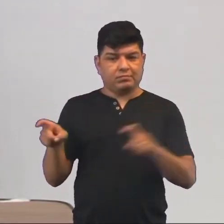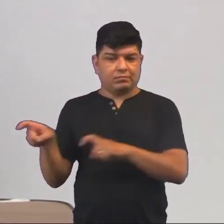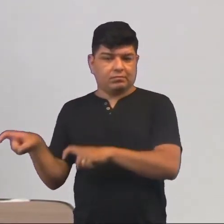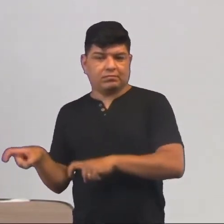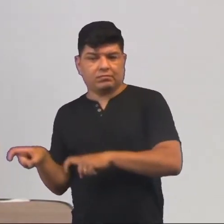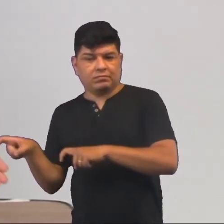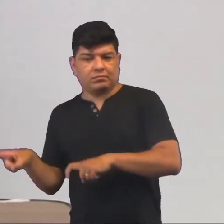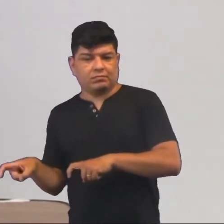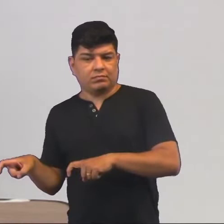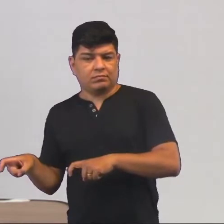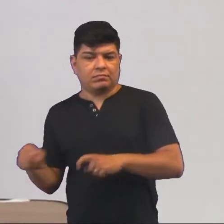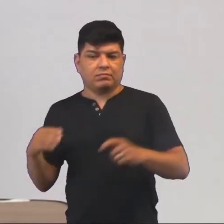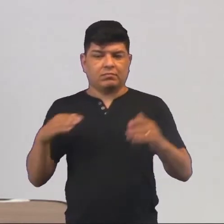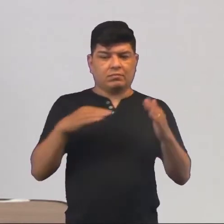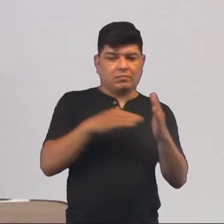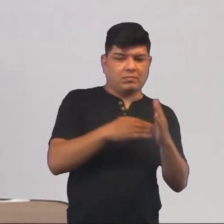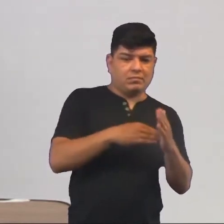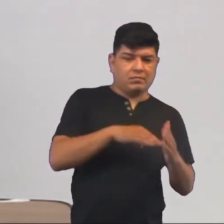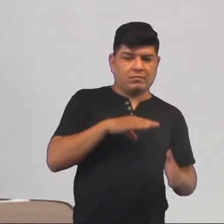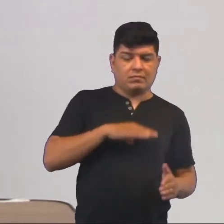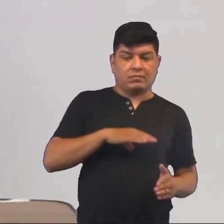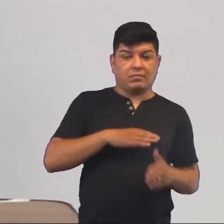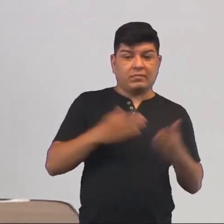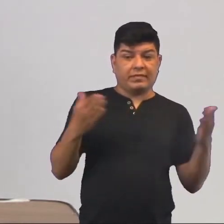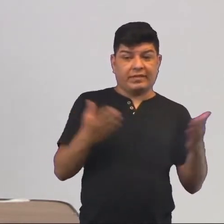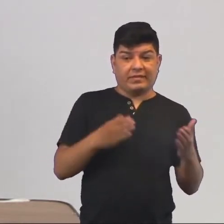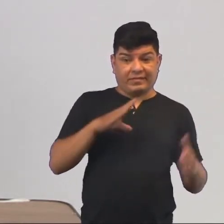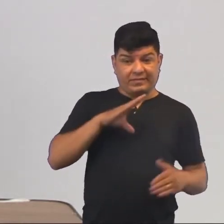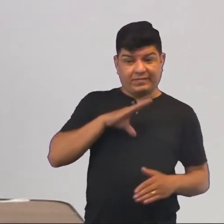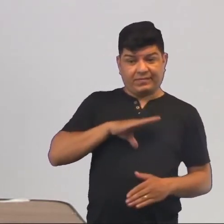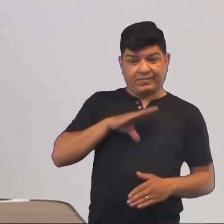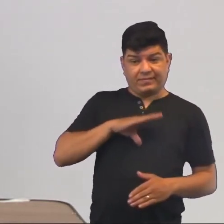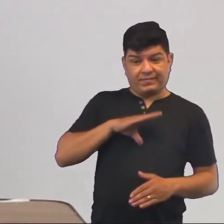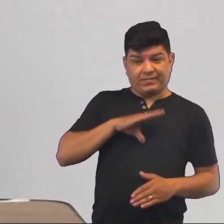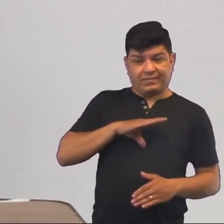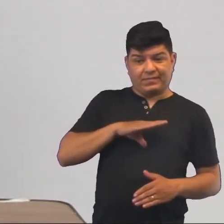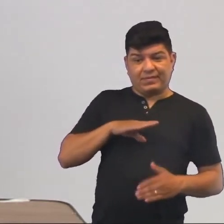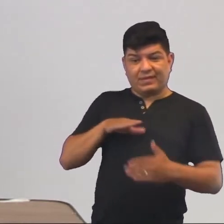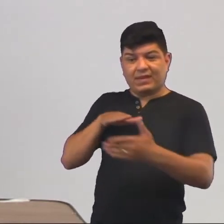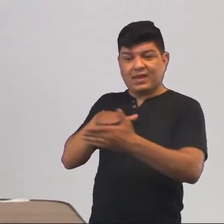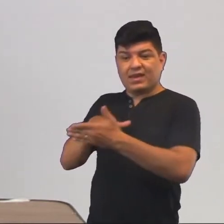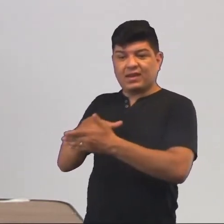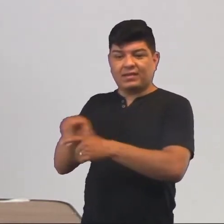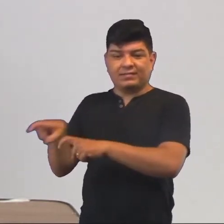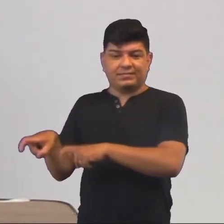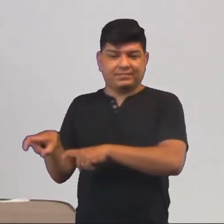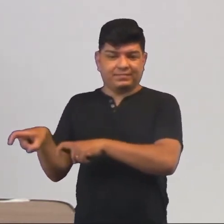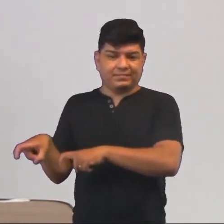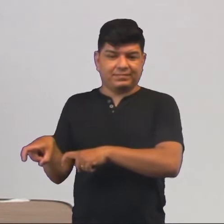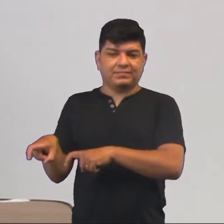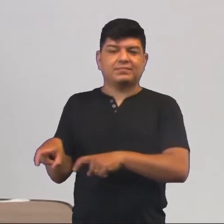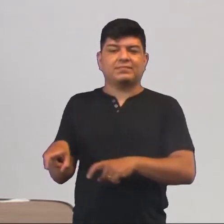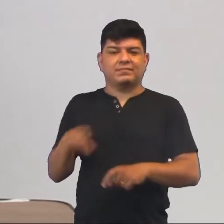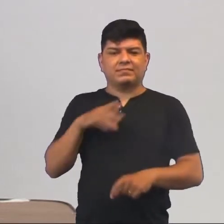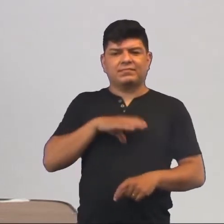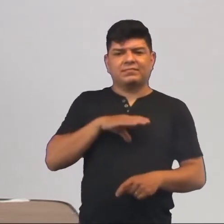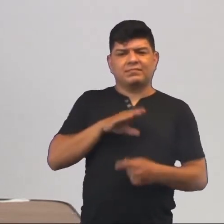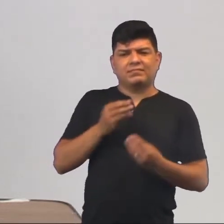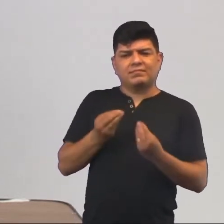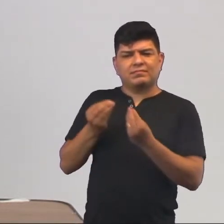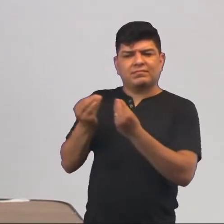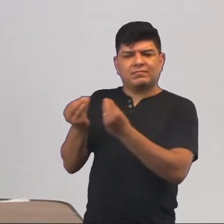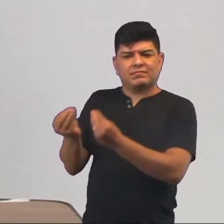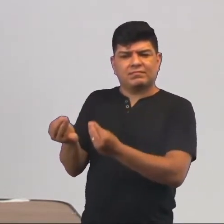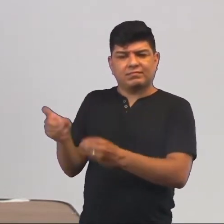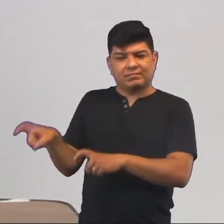campo, né, do campo para a cidade. Agora eu vou ver outro exemplo com vocês, da cidade para o campo. O que que a cidade tem a oferecer